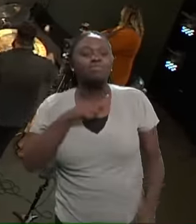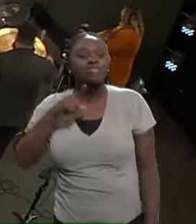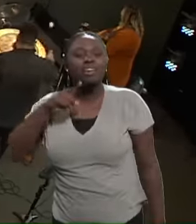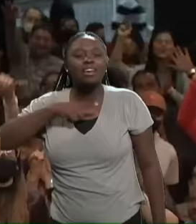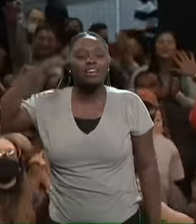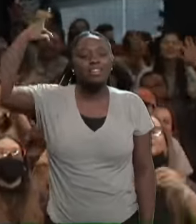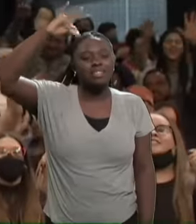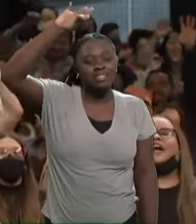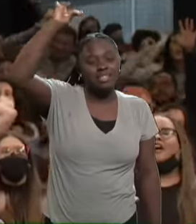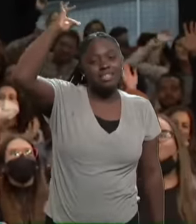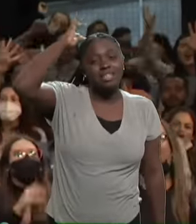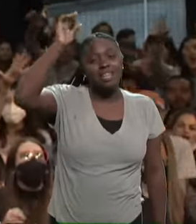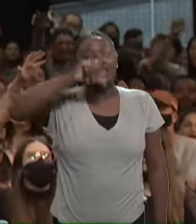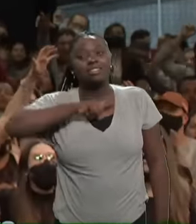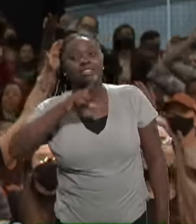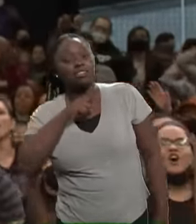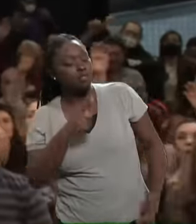O quê?